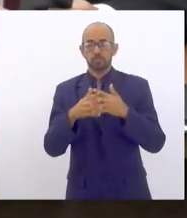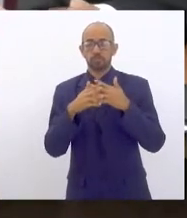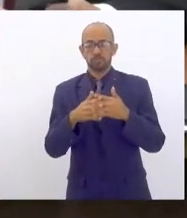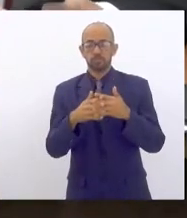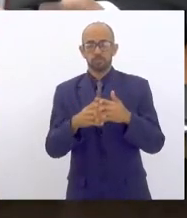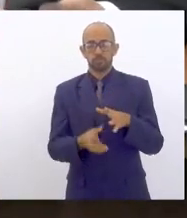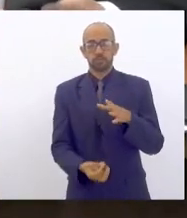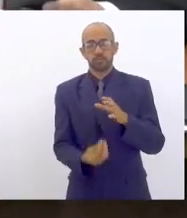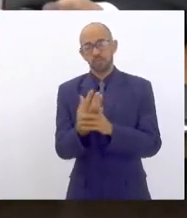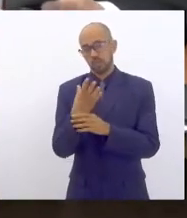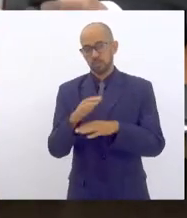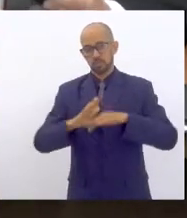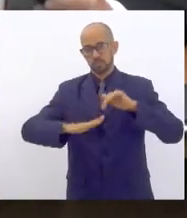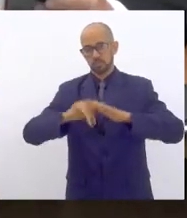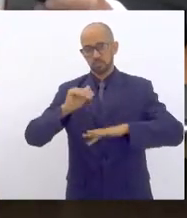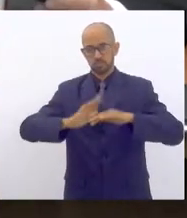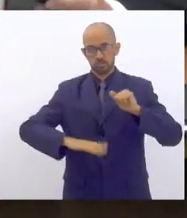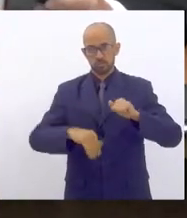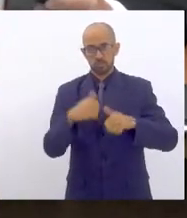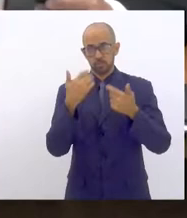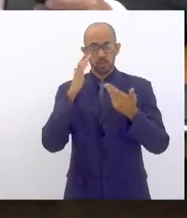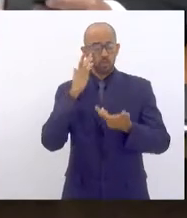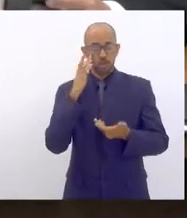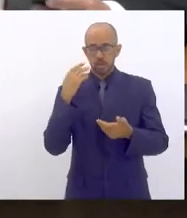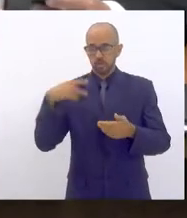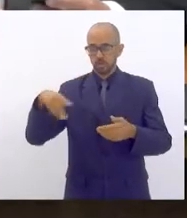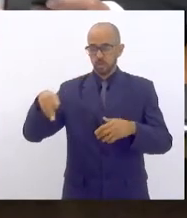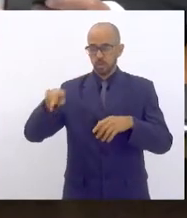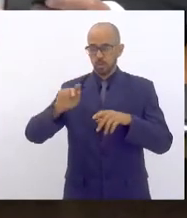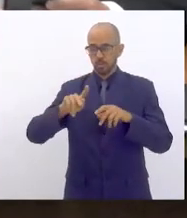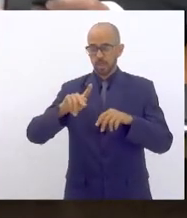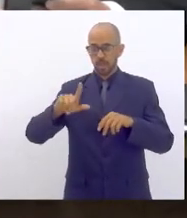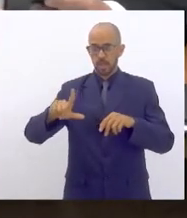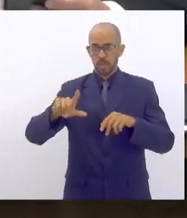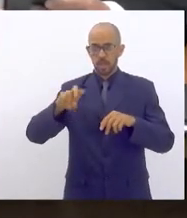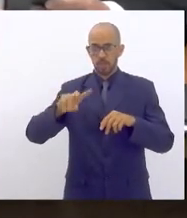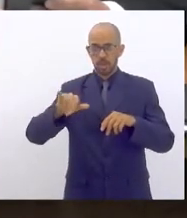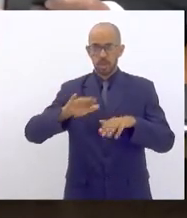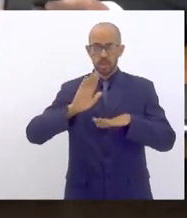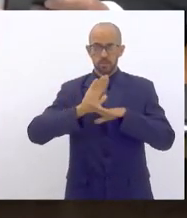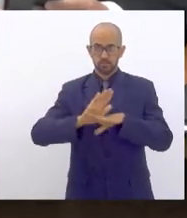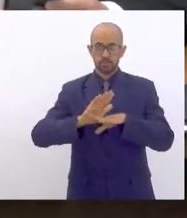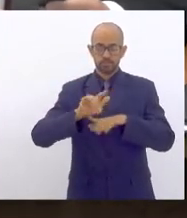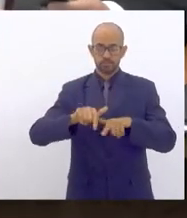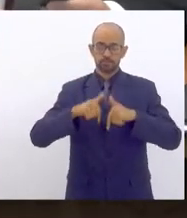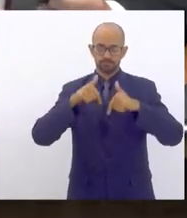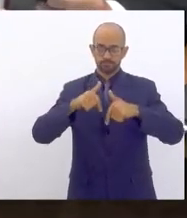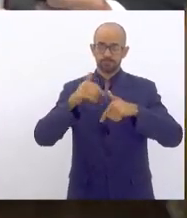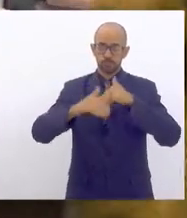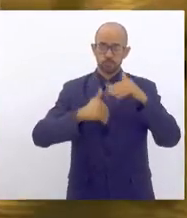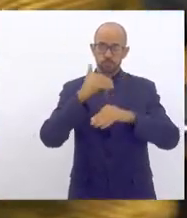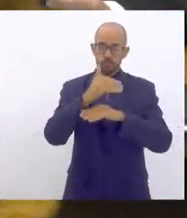do animador cultural, e acho que o projeto de Vossa Excelência ajuda a enfrentar isso,